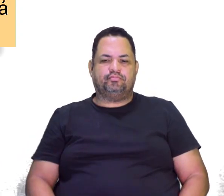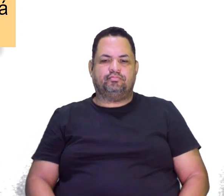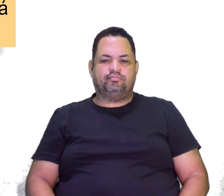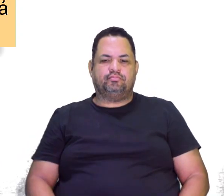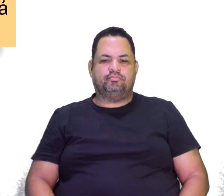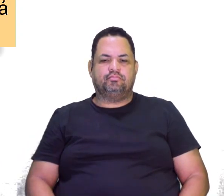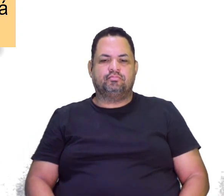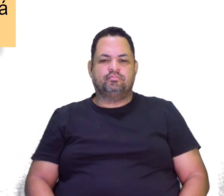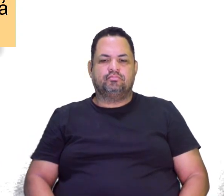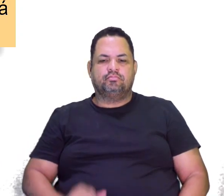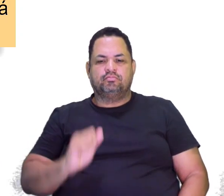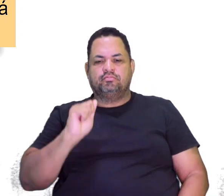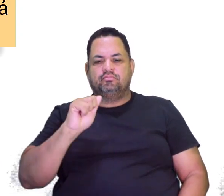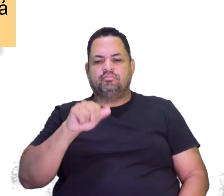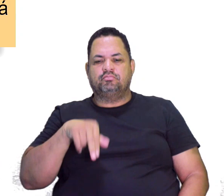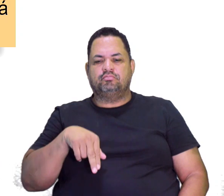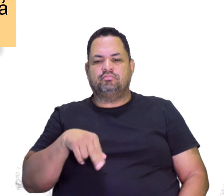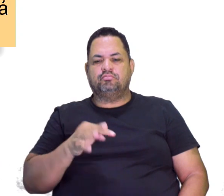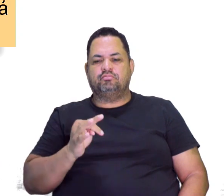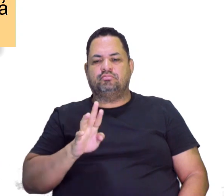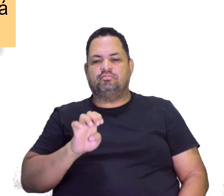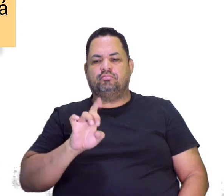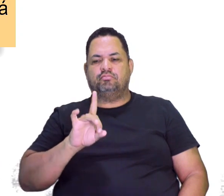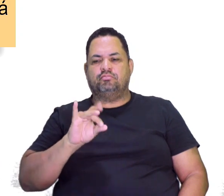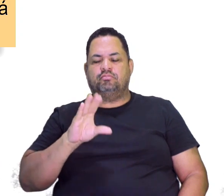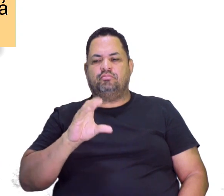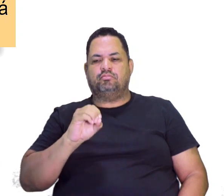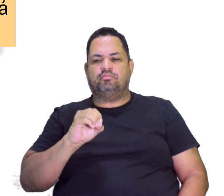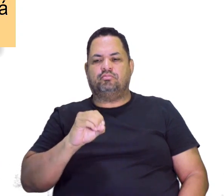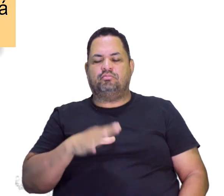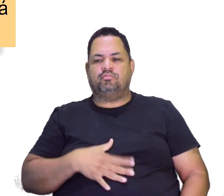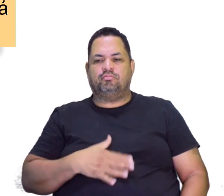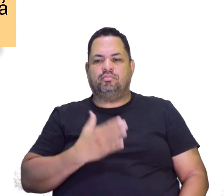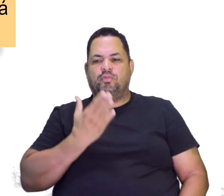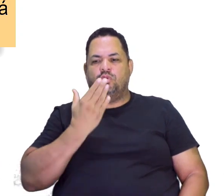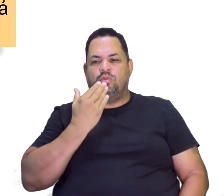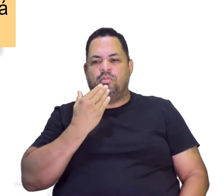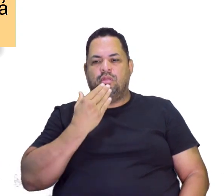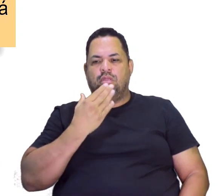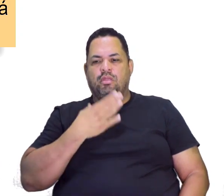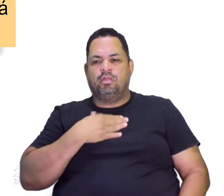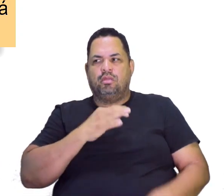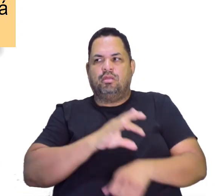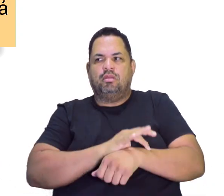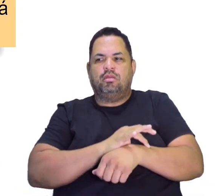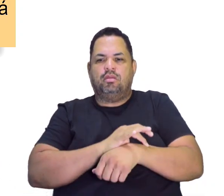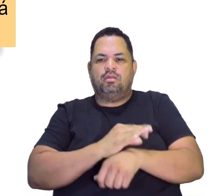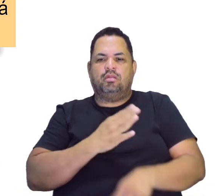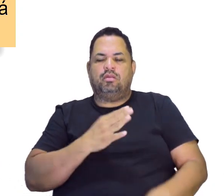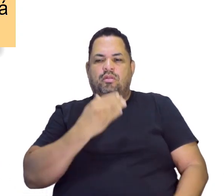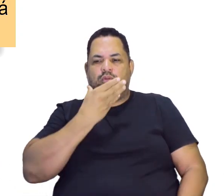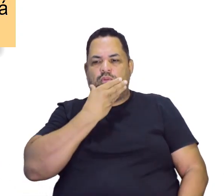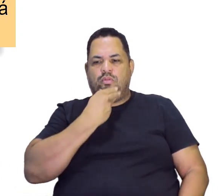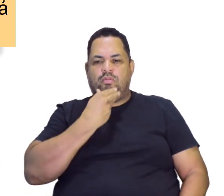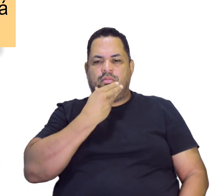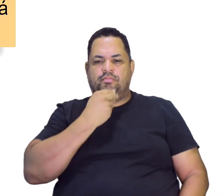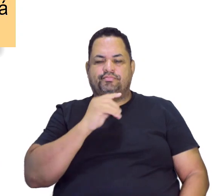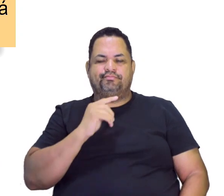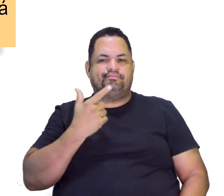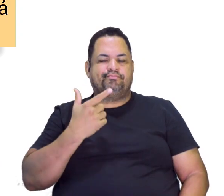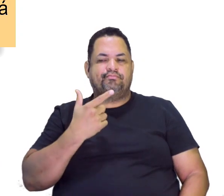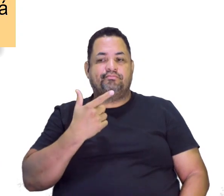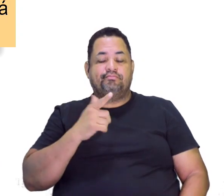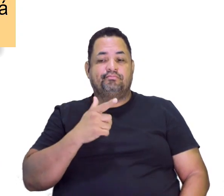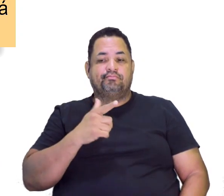antropófago antropófago quer dizer que come carne humana só que ele não vai dar esse sentido de de de